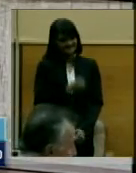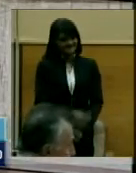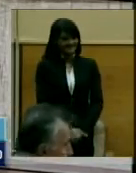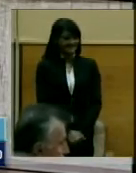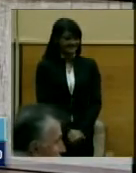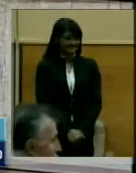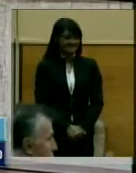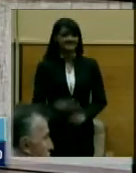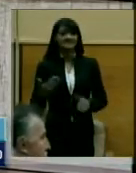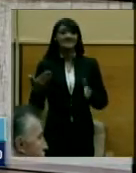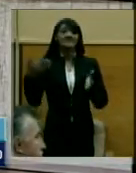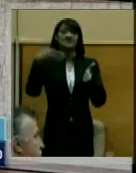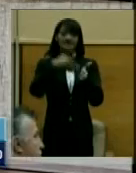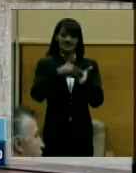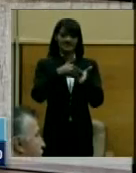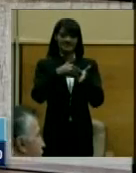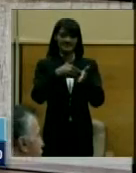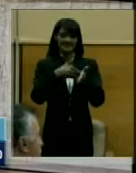Por último,